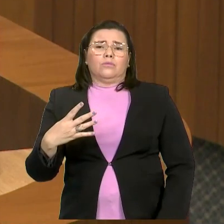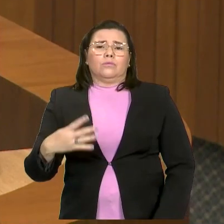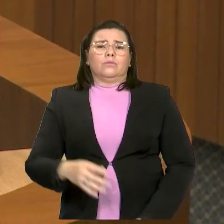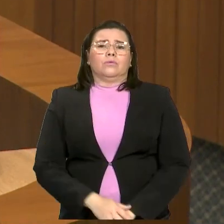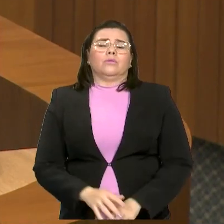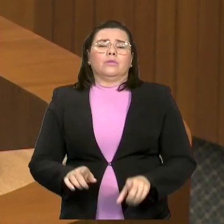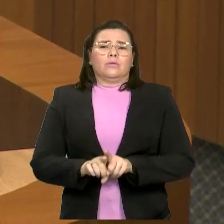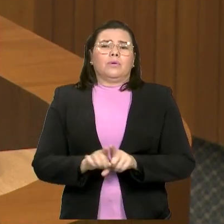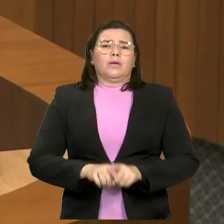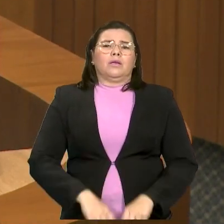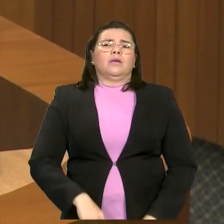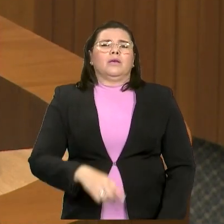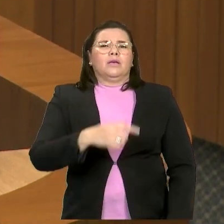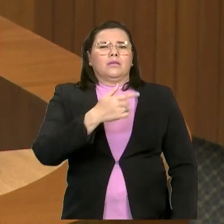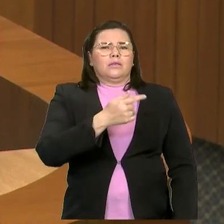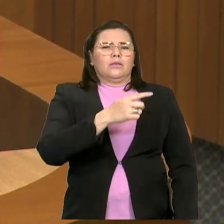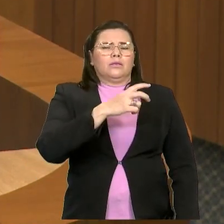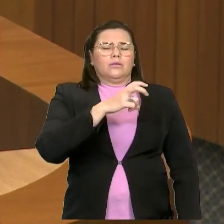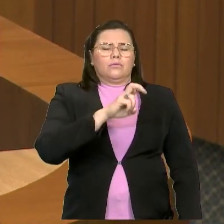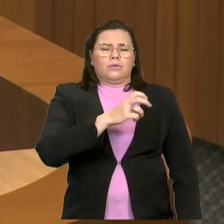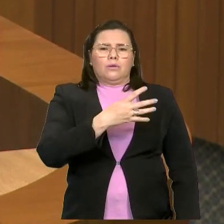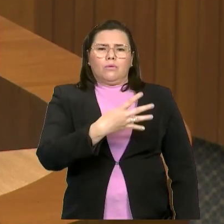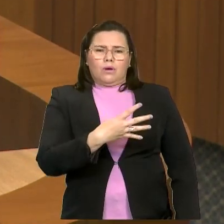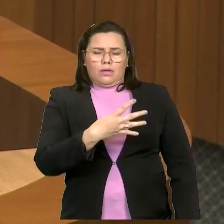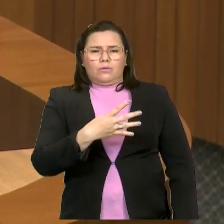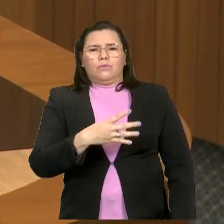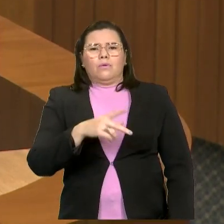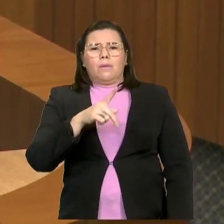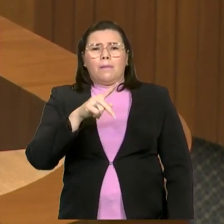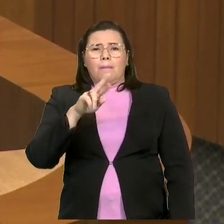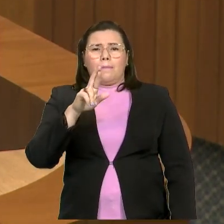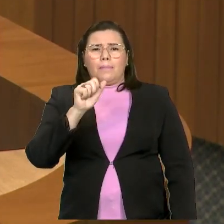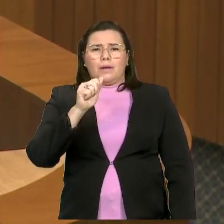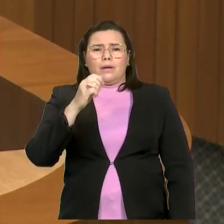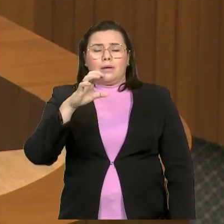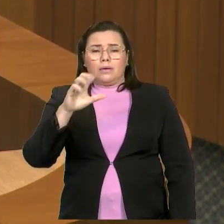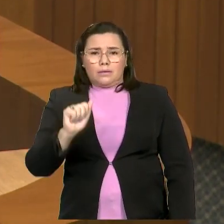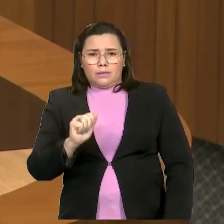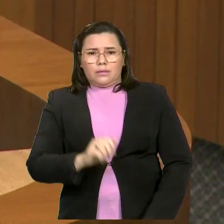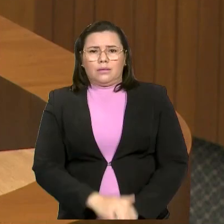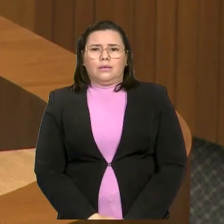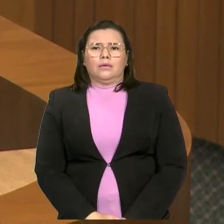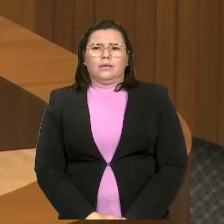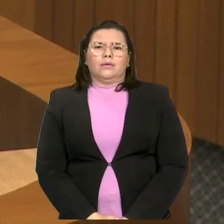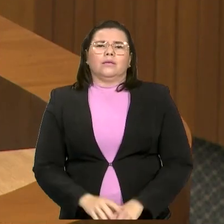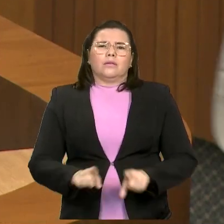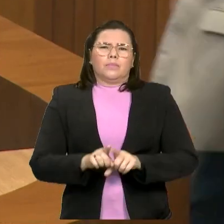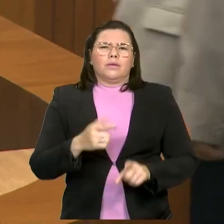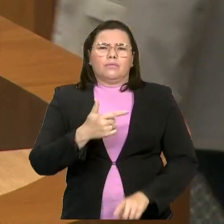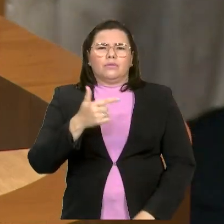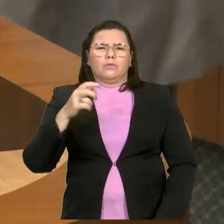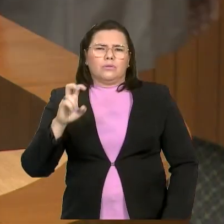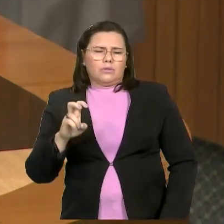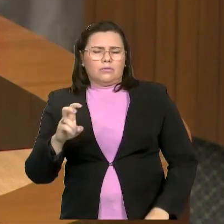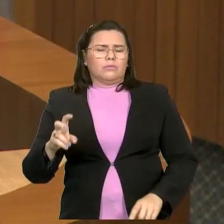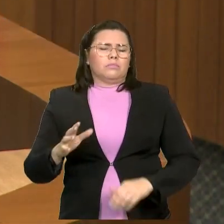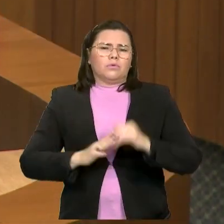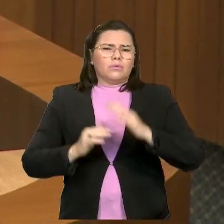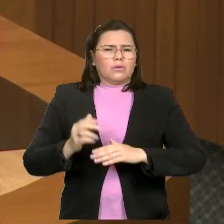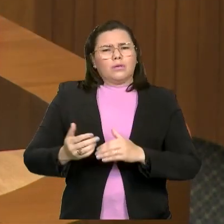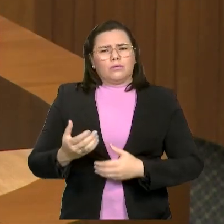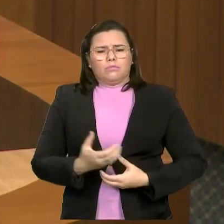da Polícia Militar, além de 35 oficiais do Corpo de Bombeiros. E o anúncio de novos